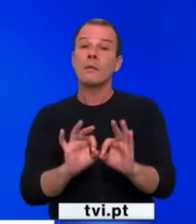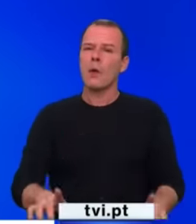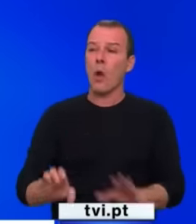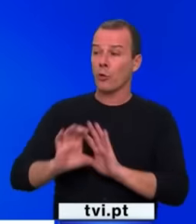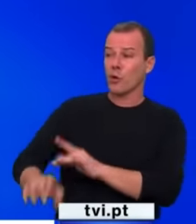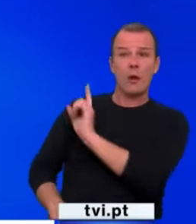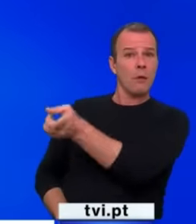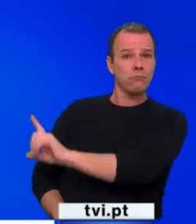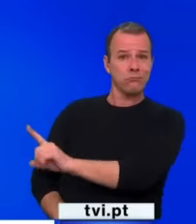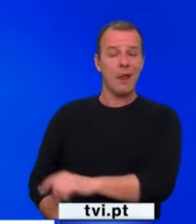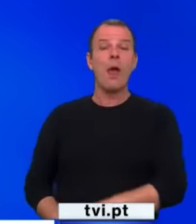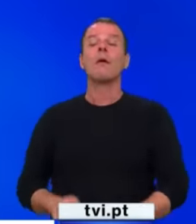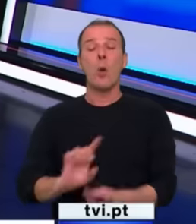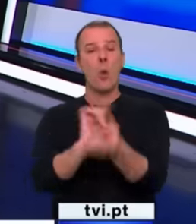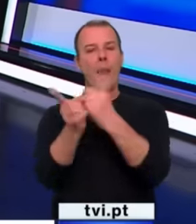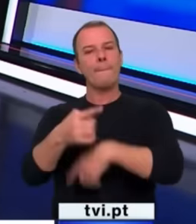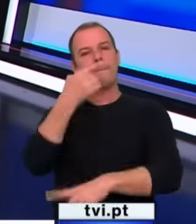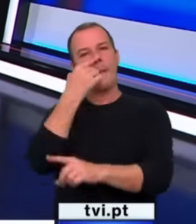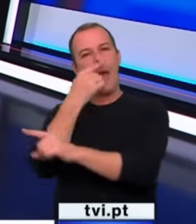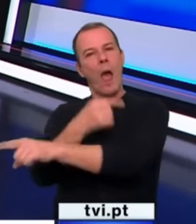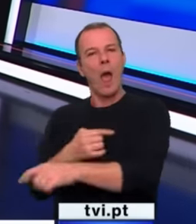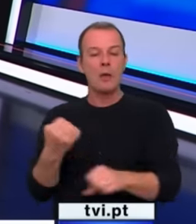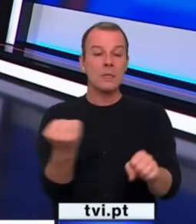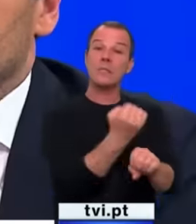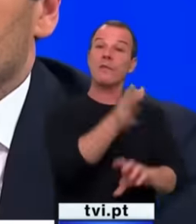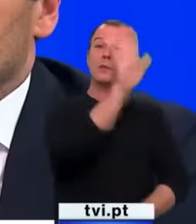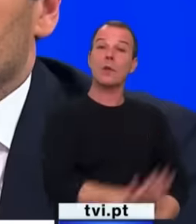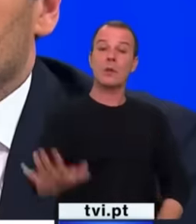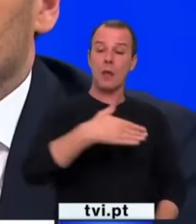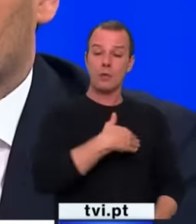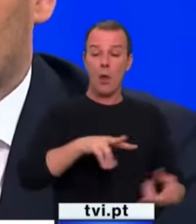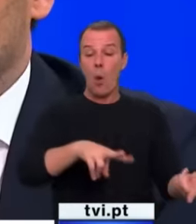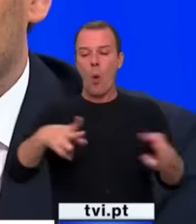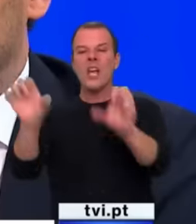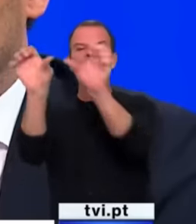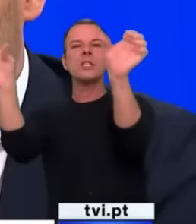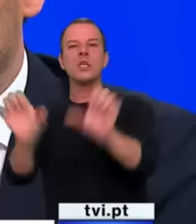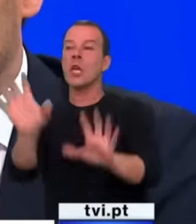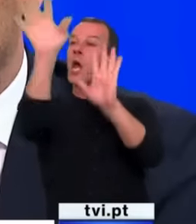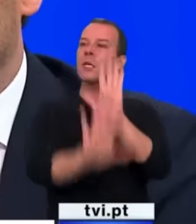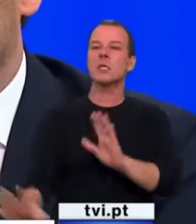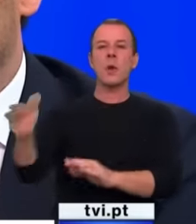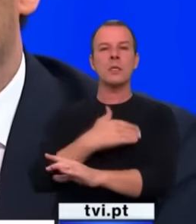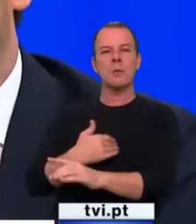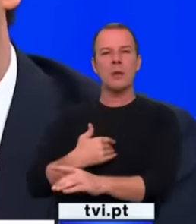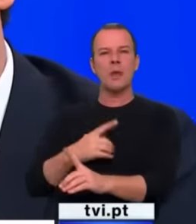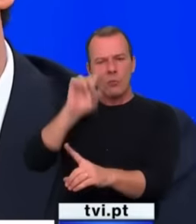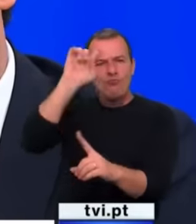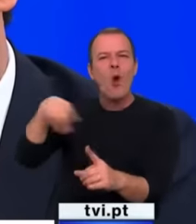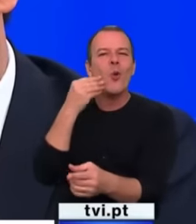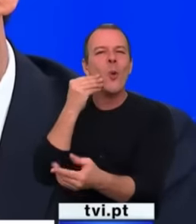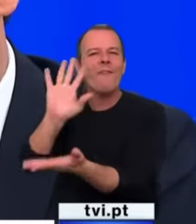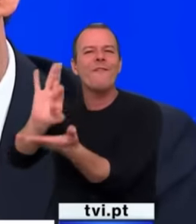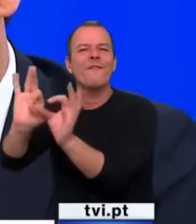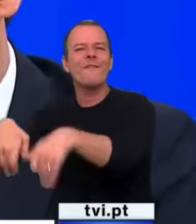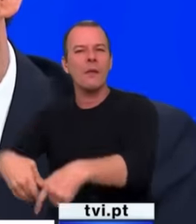Chega, que quer evoluir ou passar do Serviço Nacional de Saúde para o Sistema Nacional de Saúde. Claro. E nós já sabemos onde é que isto vai acabar. Onde? Num desvio